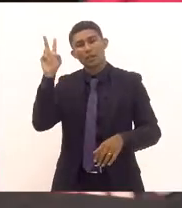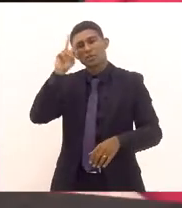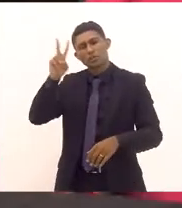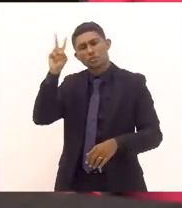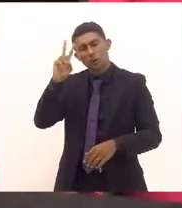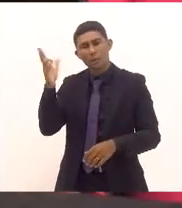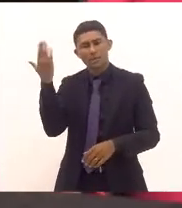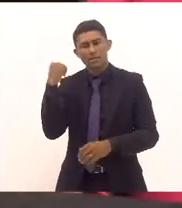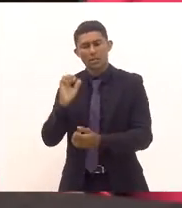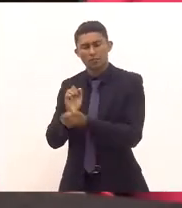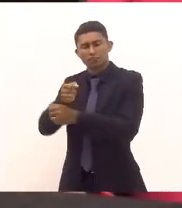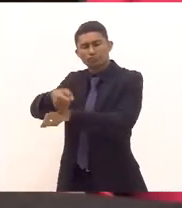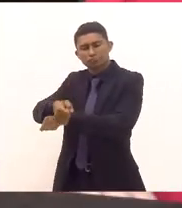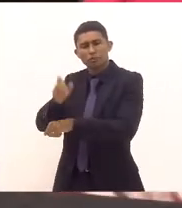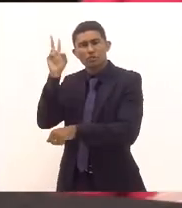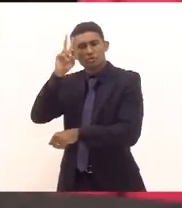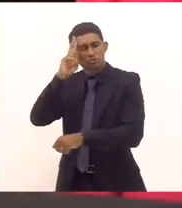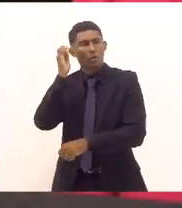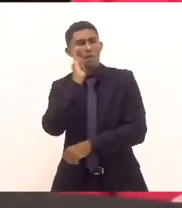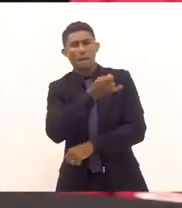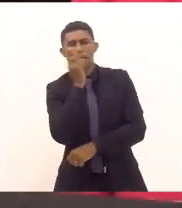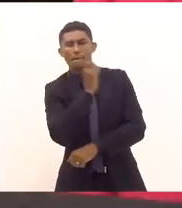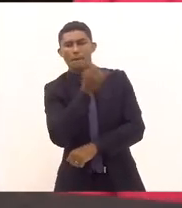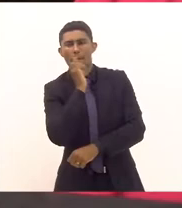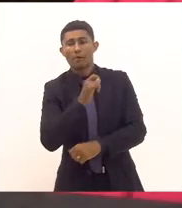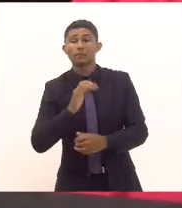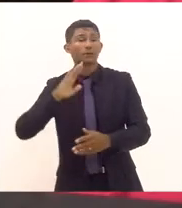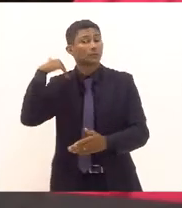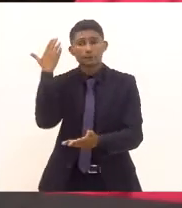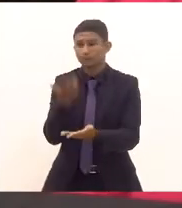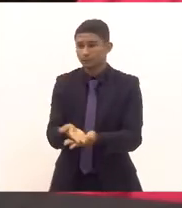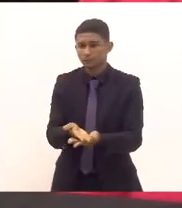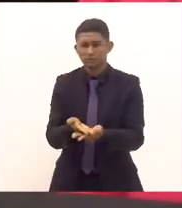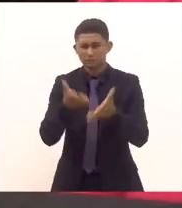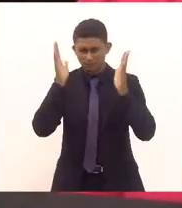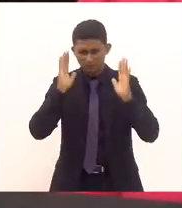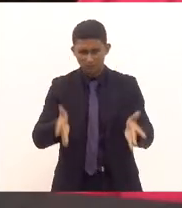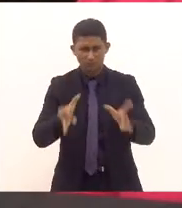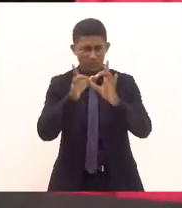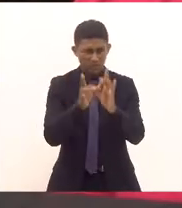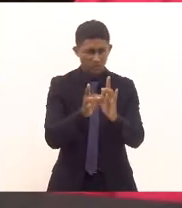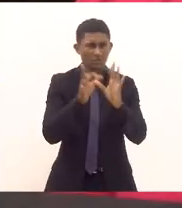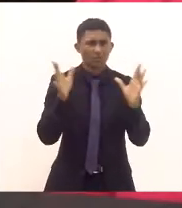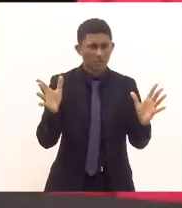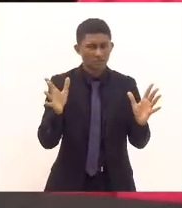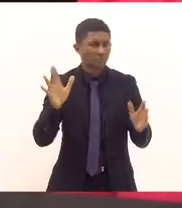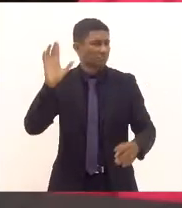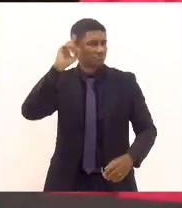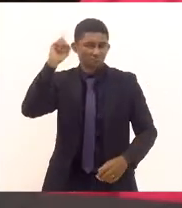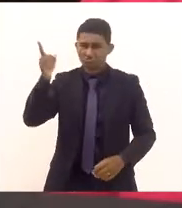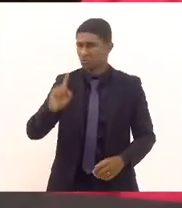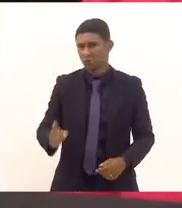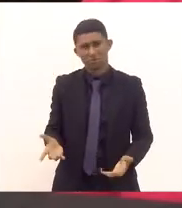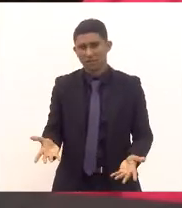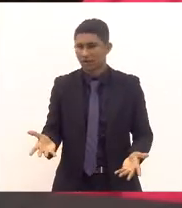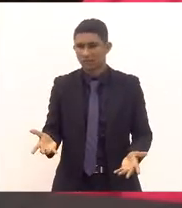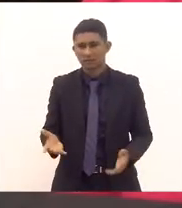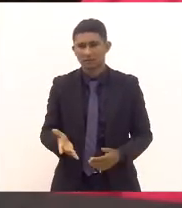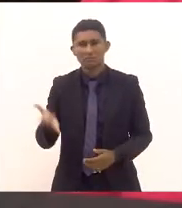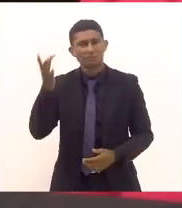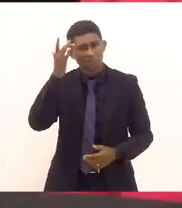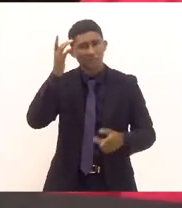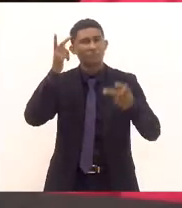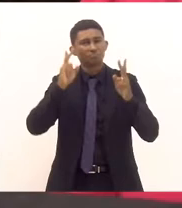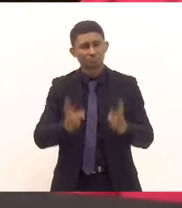Então até hoje já Tal Liberdade né Não sei se foi conquistada ou ainda tá aí